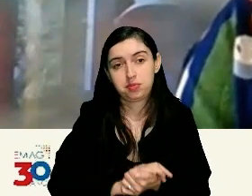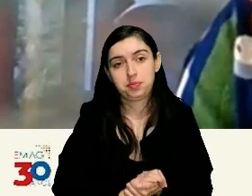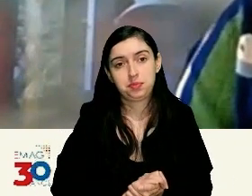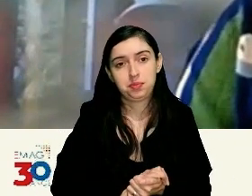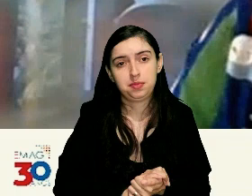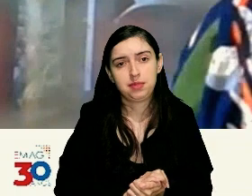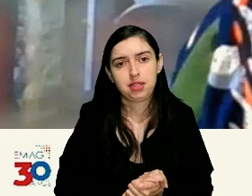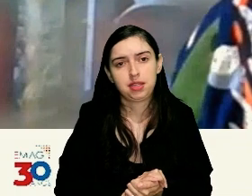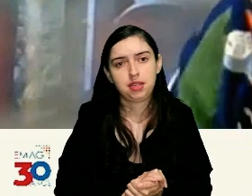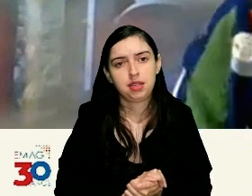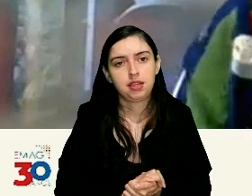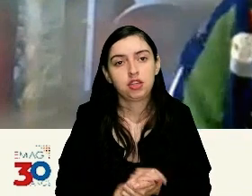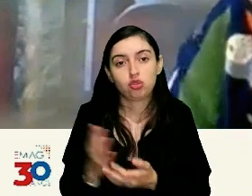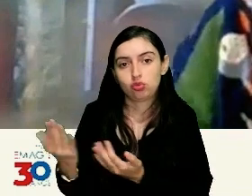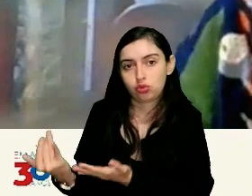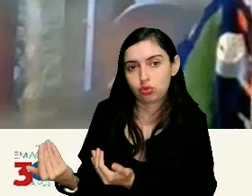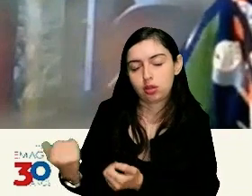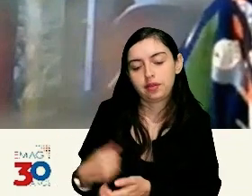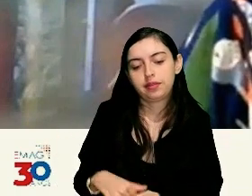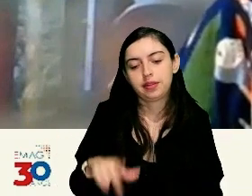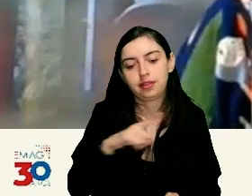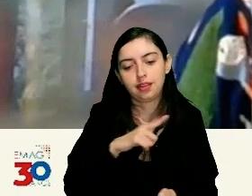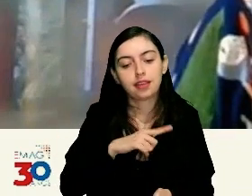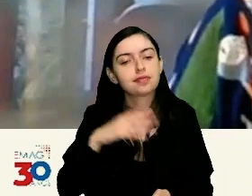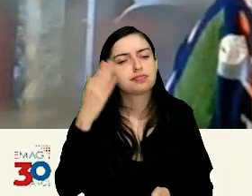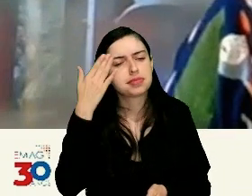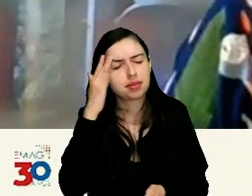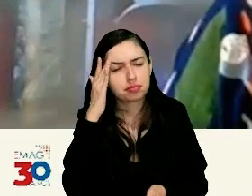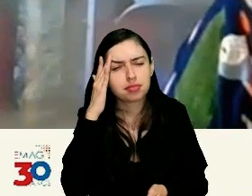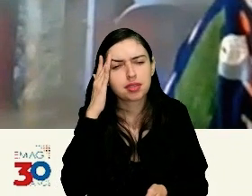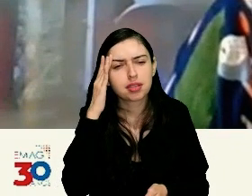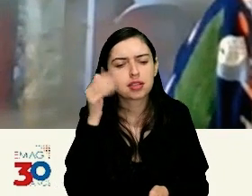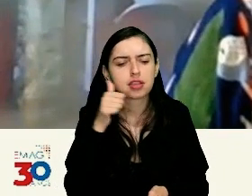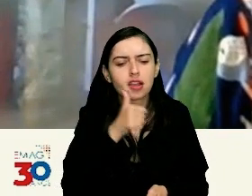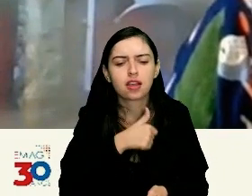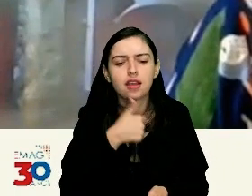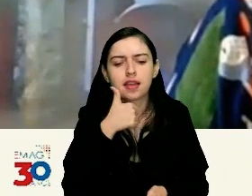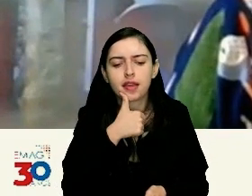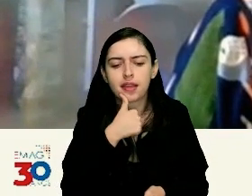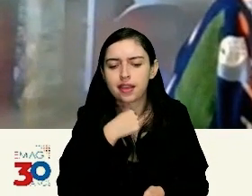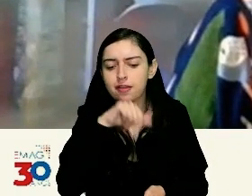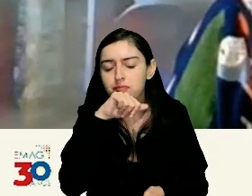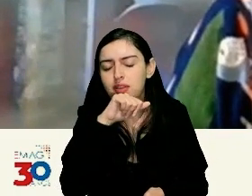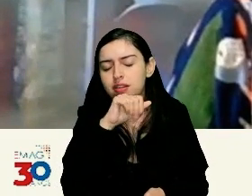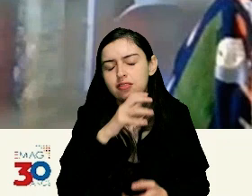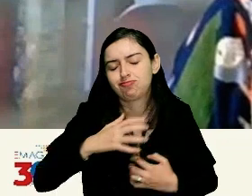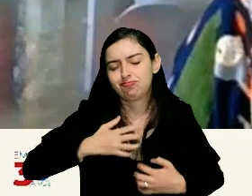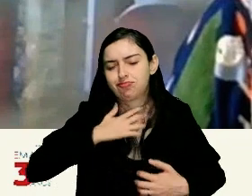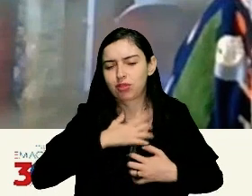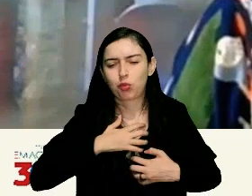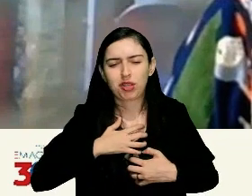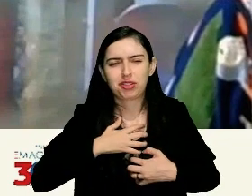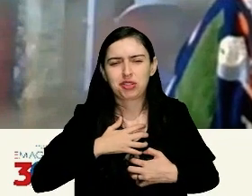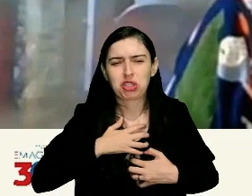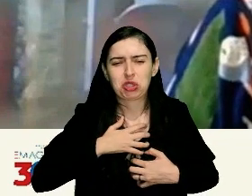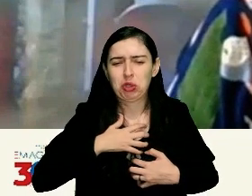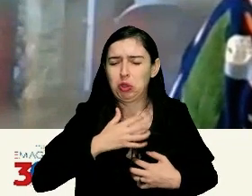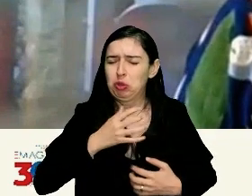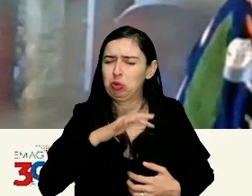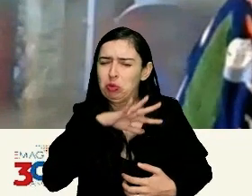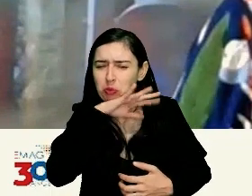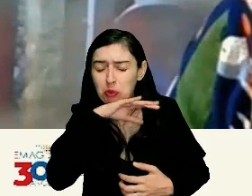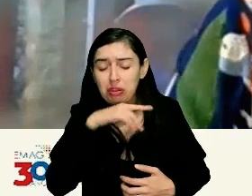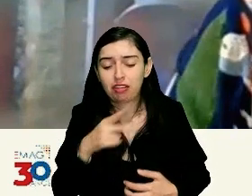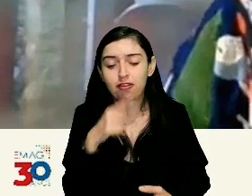adolescente, e ela tem que saber ser mãe. Essa maternidade é instintiva. Olha que cruel que é falar isso,